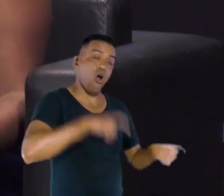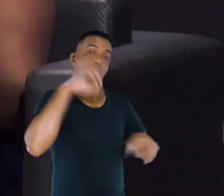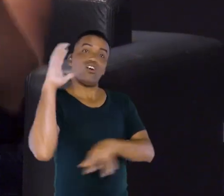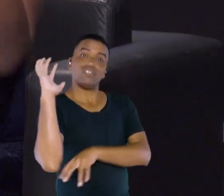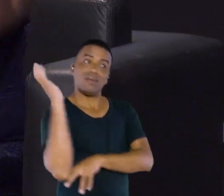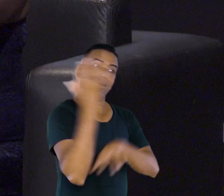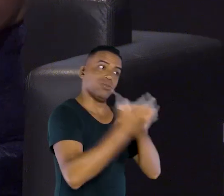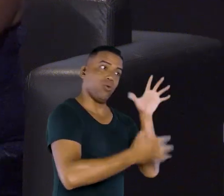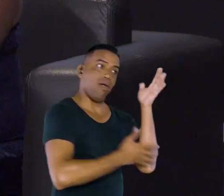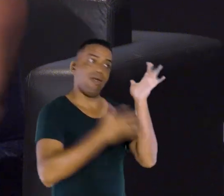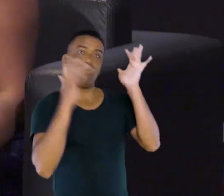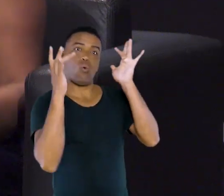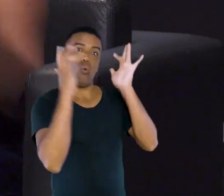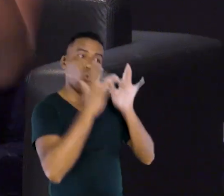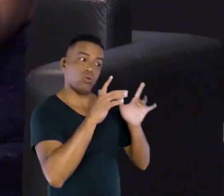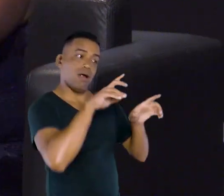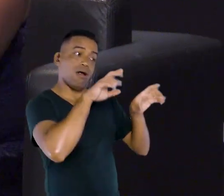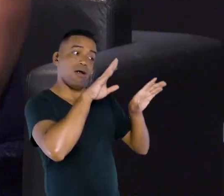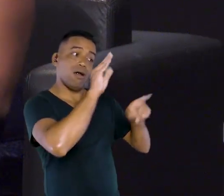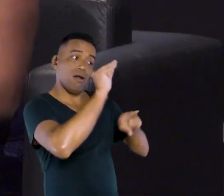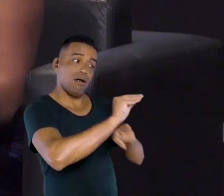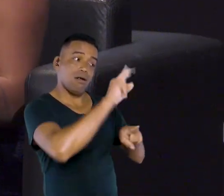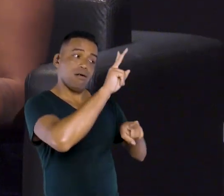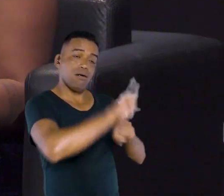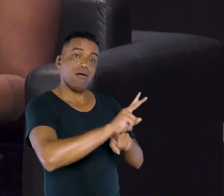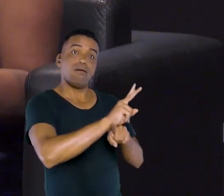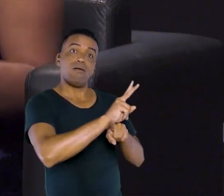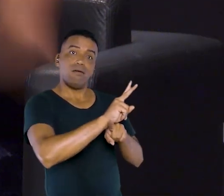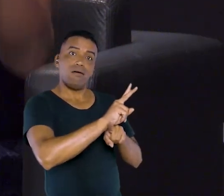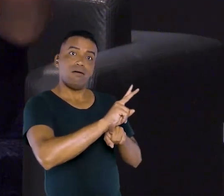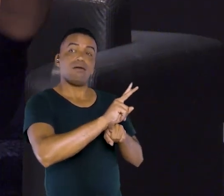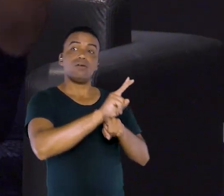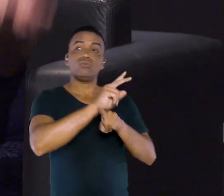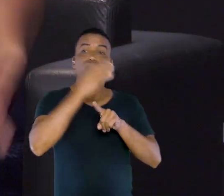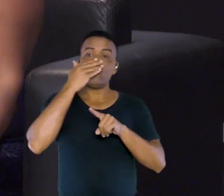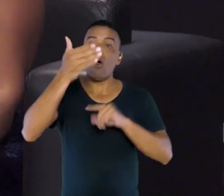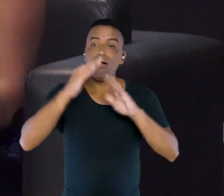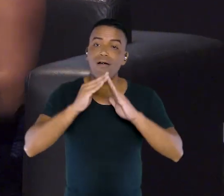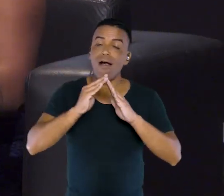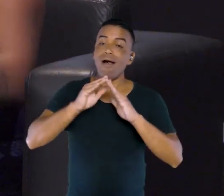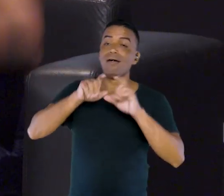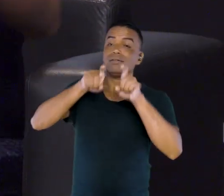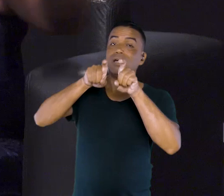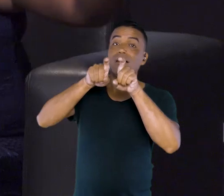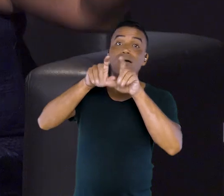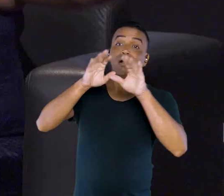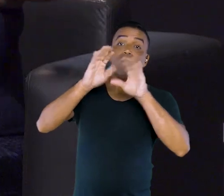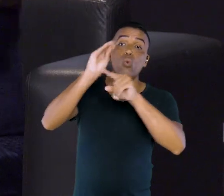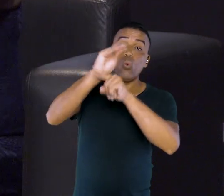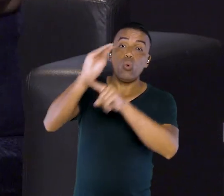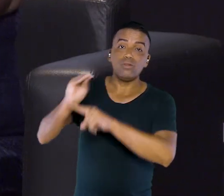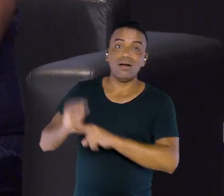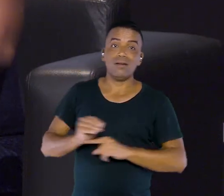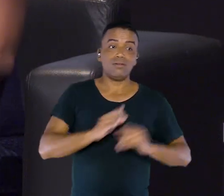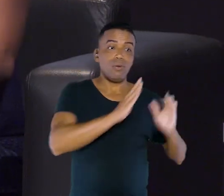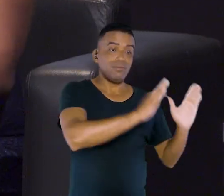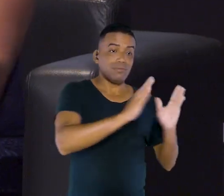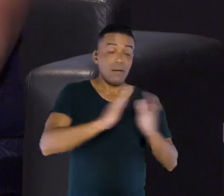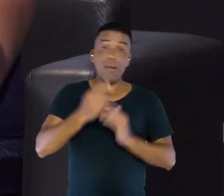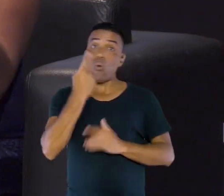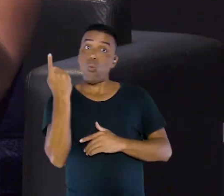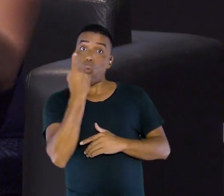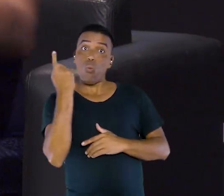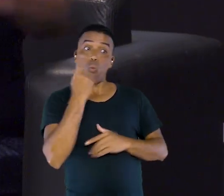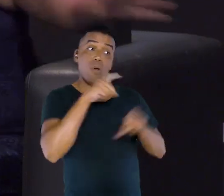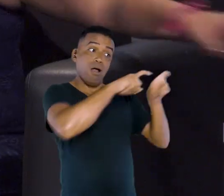roça dela, cuidando da roça, cuidando do quintal. São várias etapas de roça, não